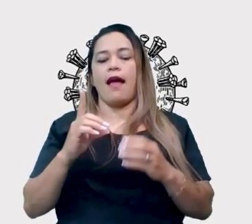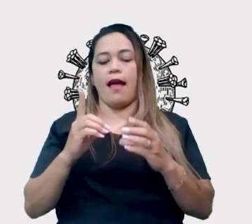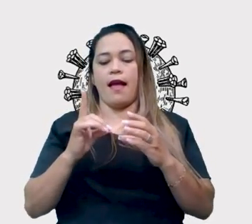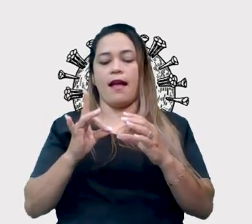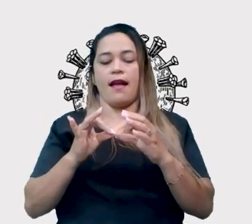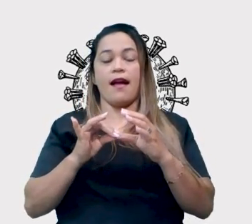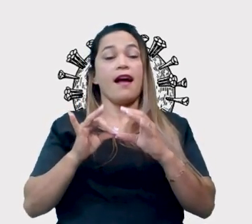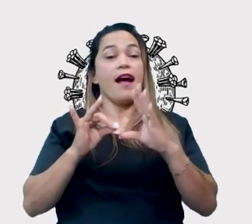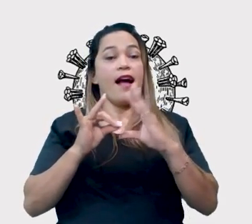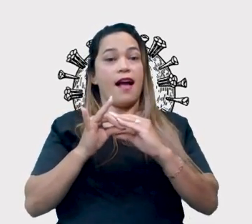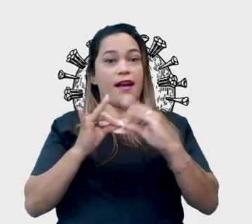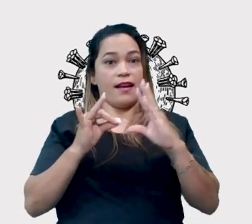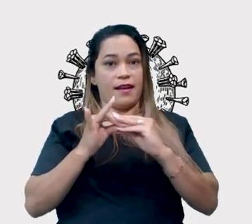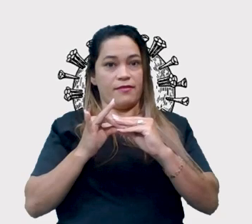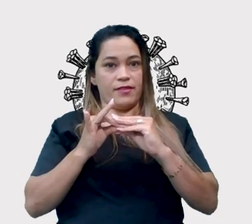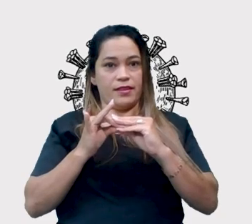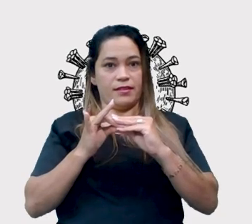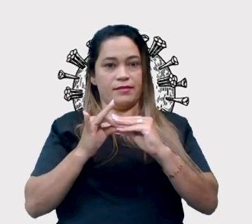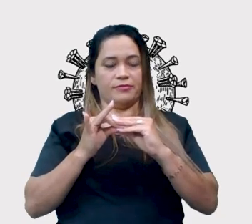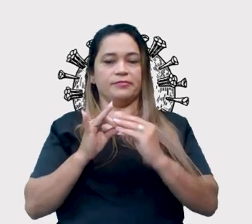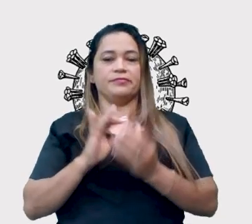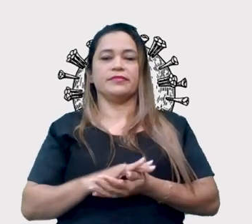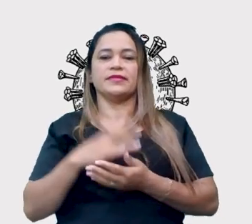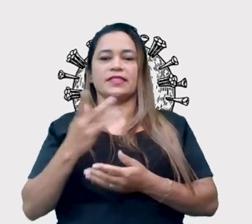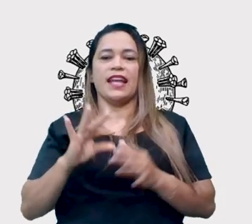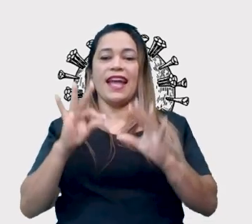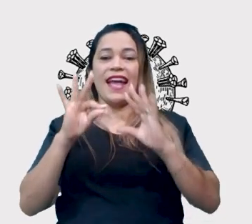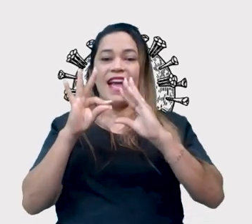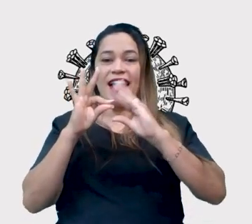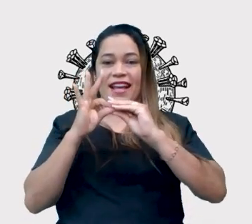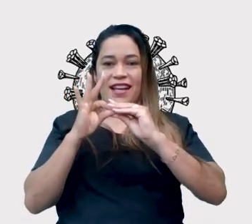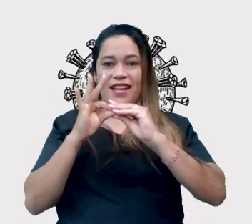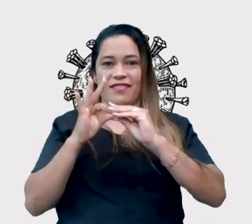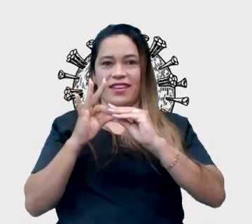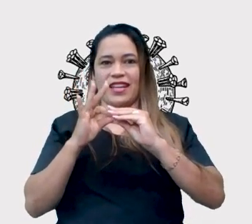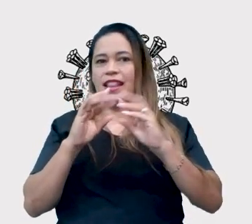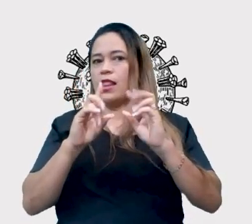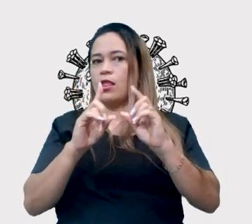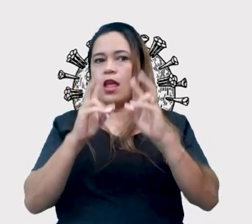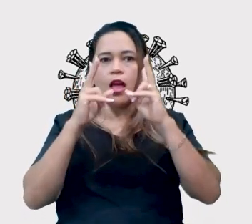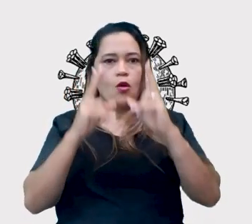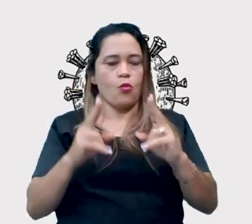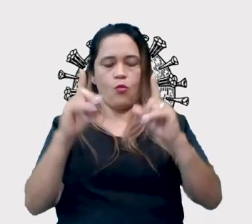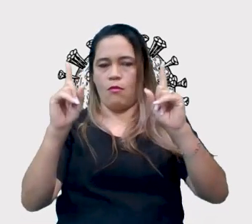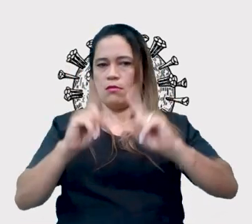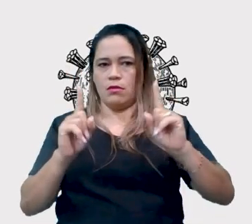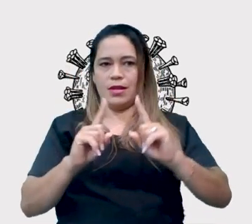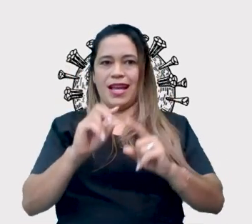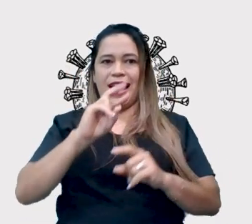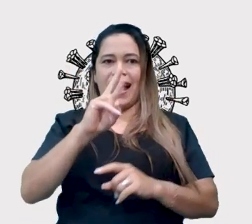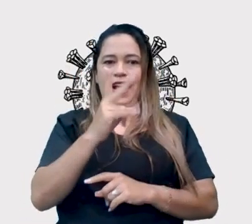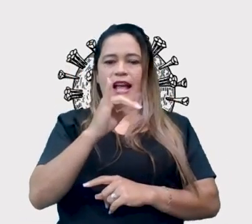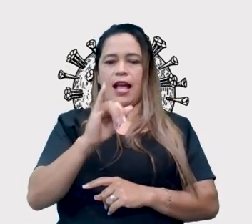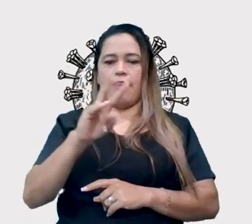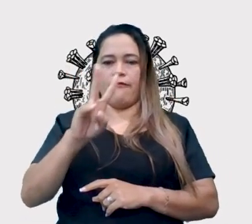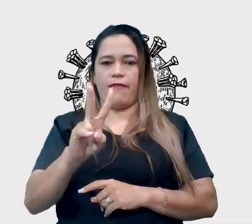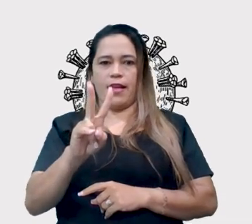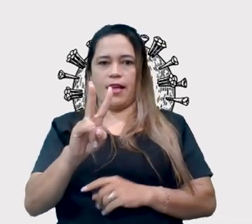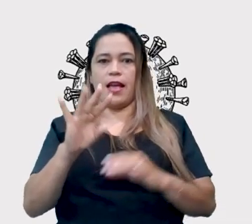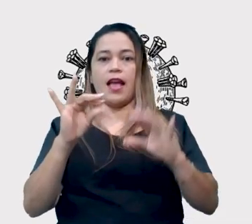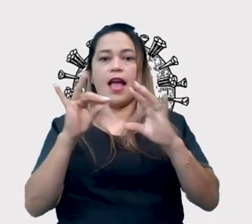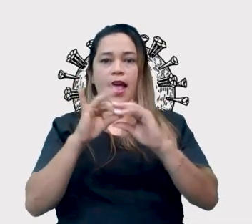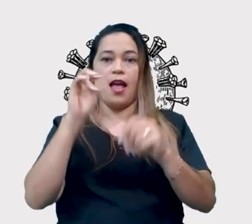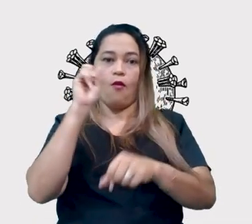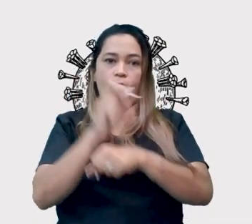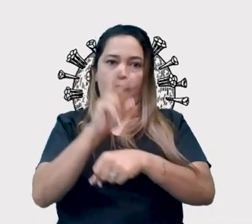vamos começar com um detalhe bem interessante. HIV e AIDS não é a mesma coisa. HIV é o